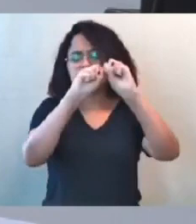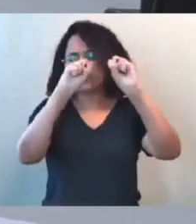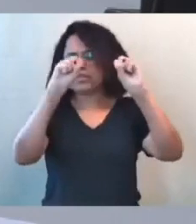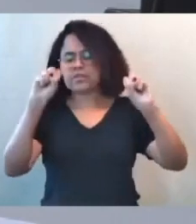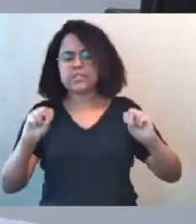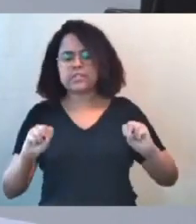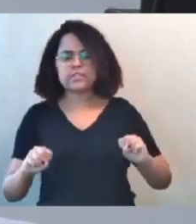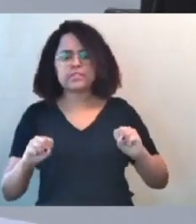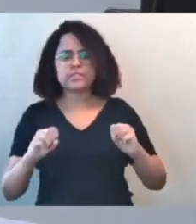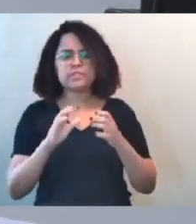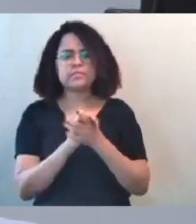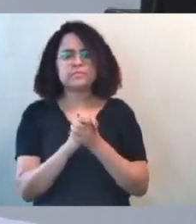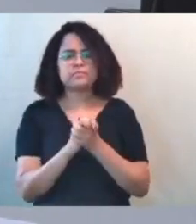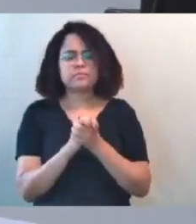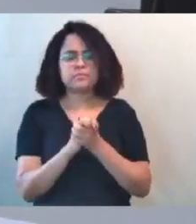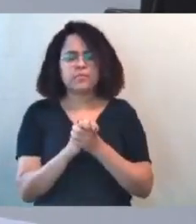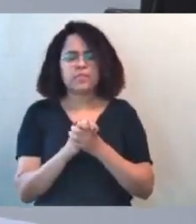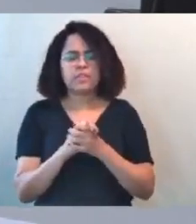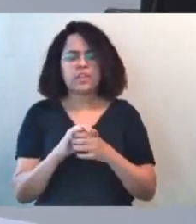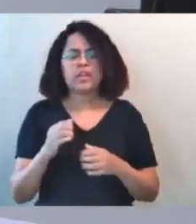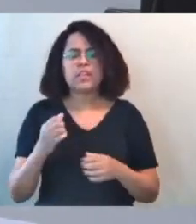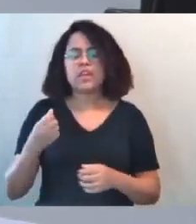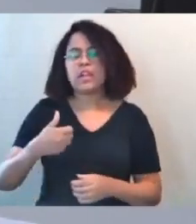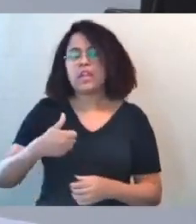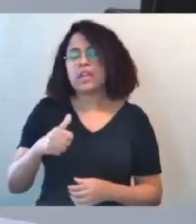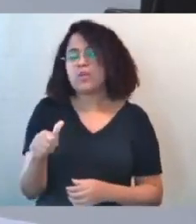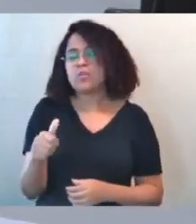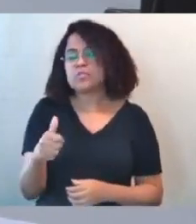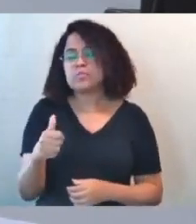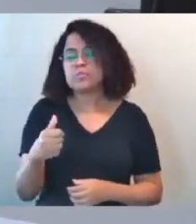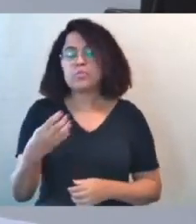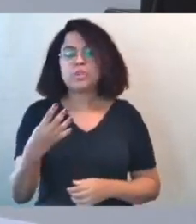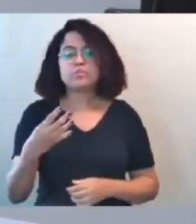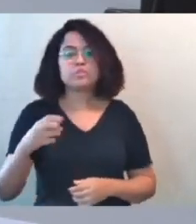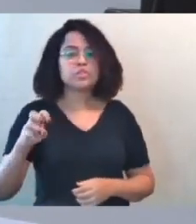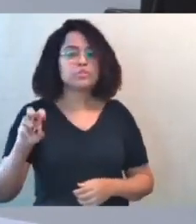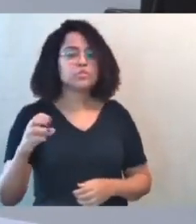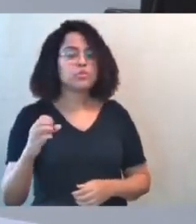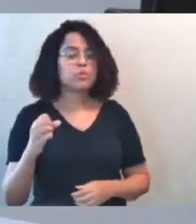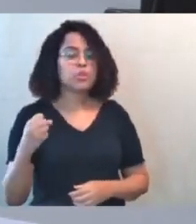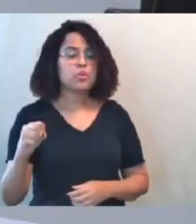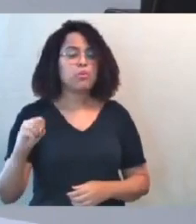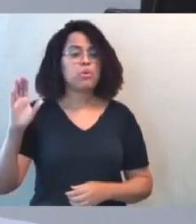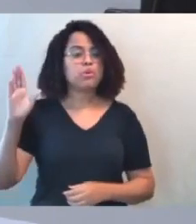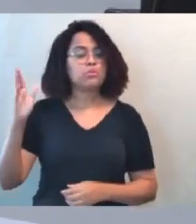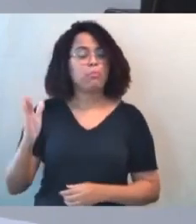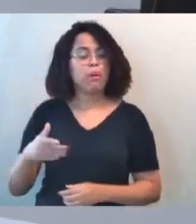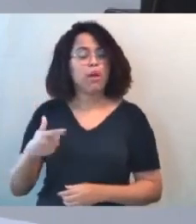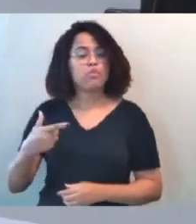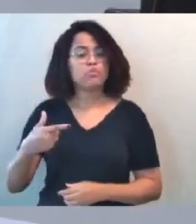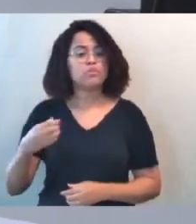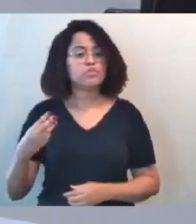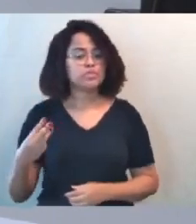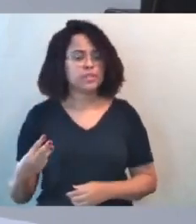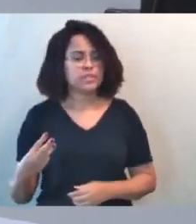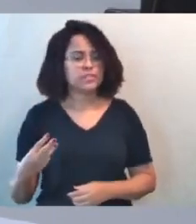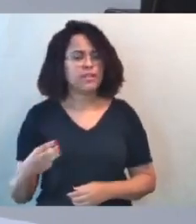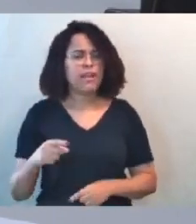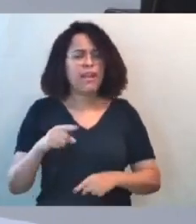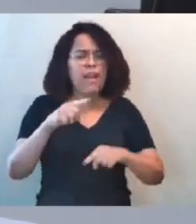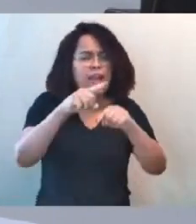artigos 2º e 5º da Lei 11.458 de 2023. A cada tipo de veículo